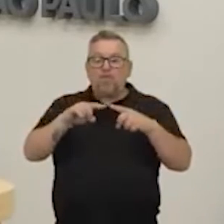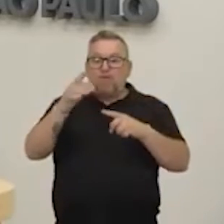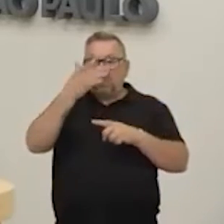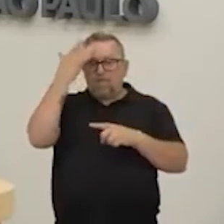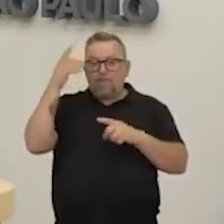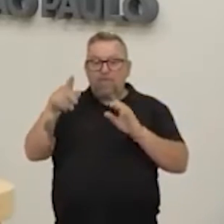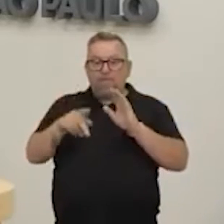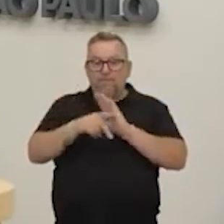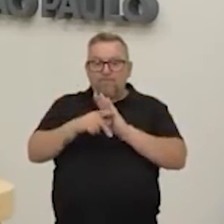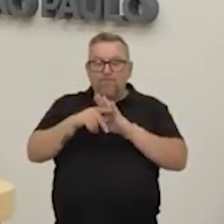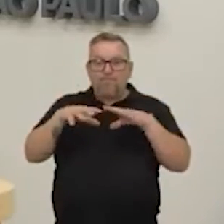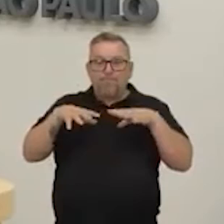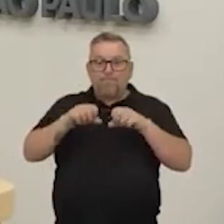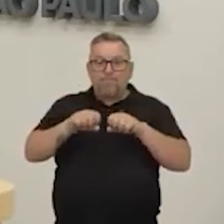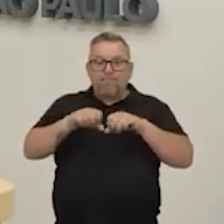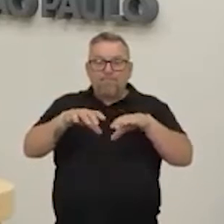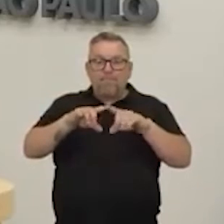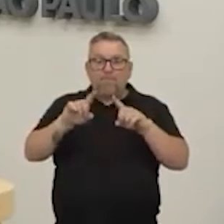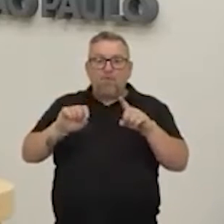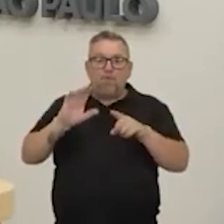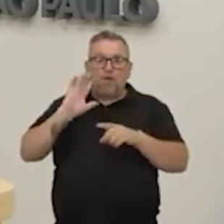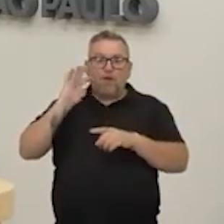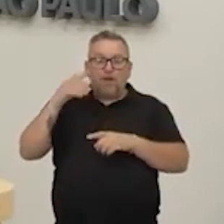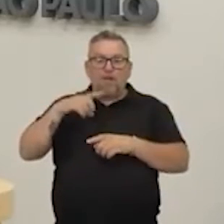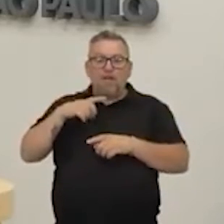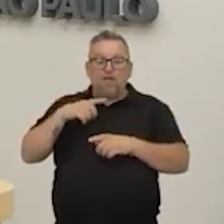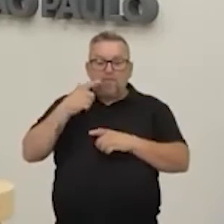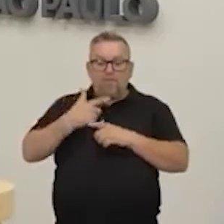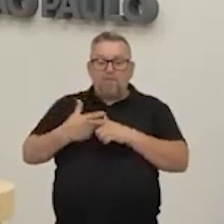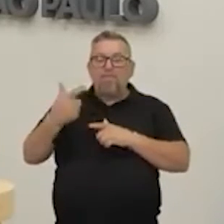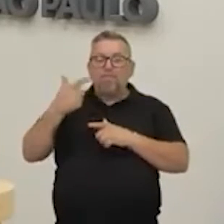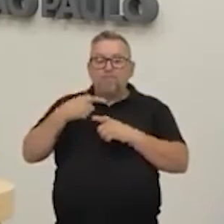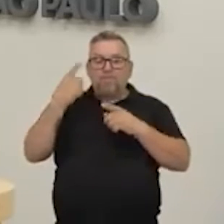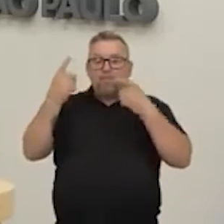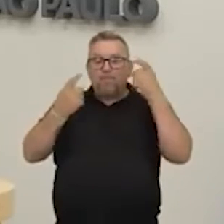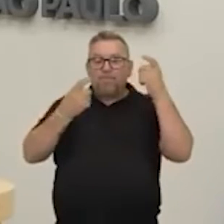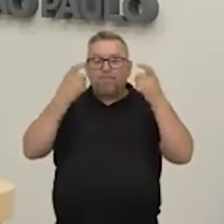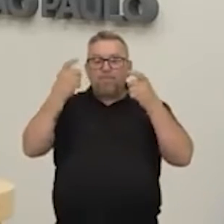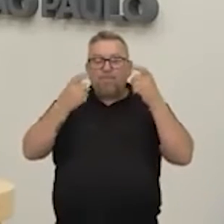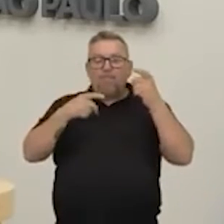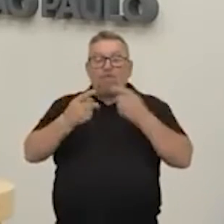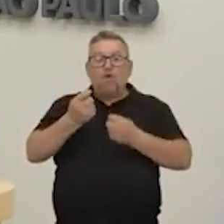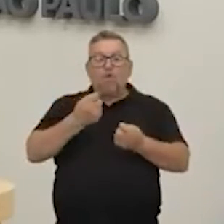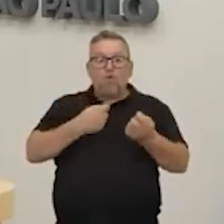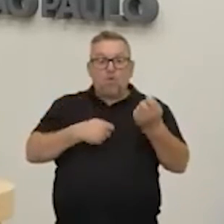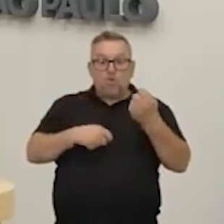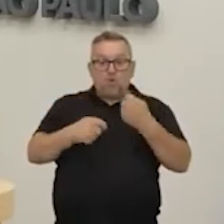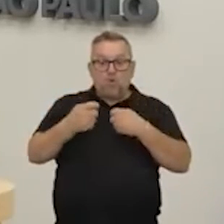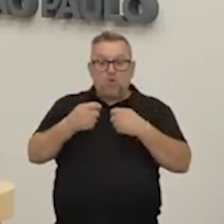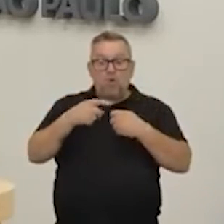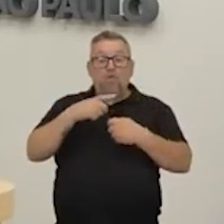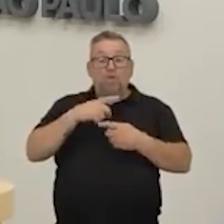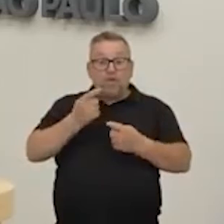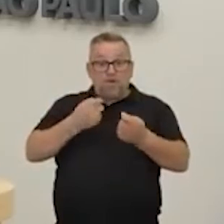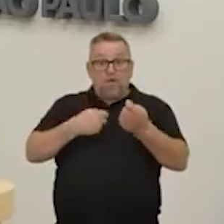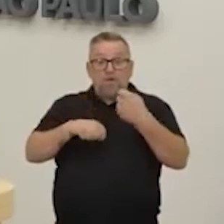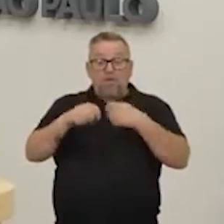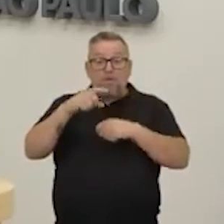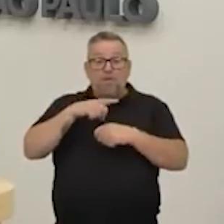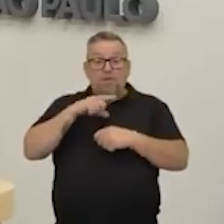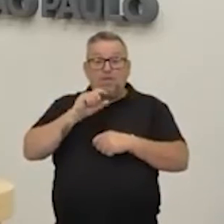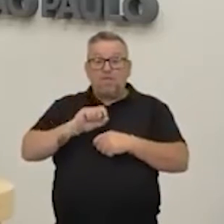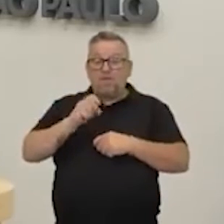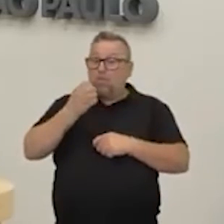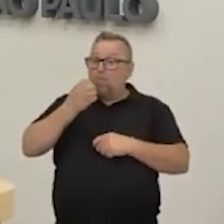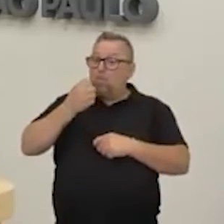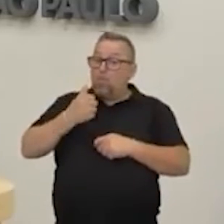da globalização o que mais acaba tendo mais preocupação na questão comercial. E para ter comércio, você tem que ter uma relação